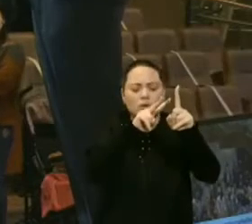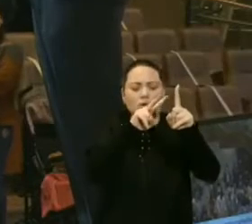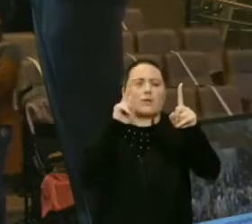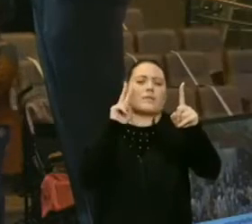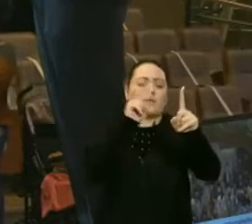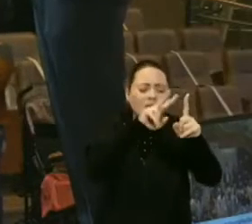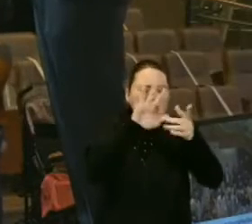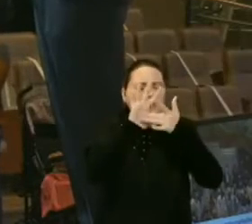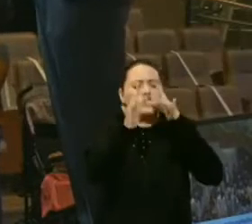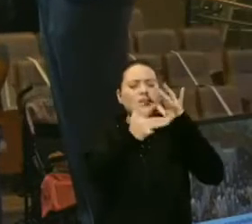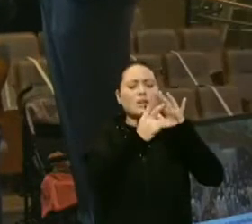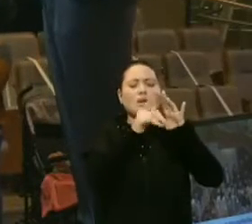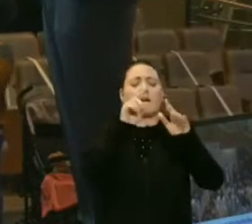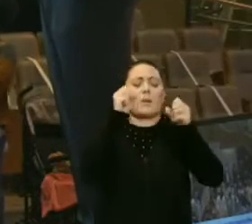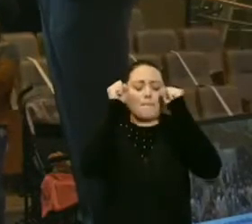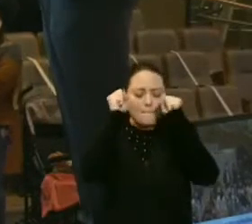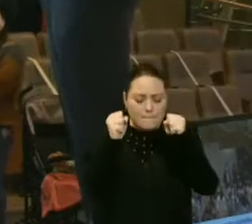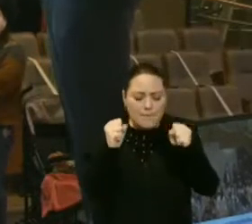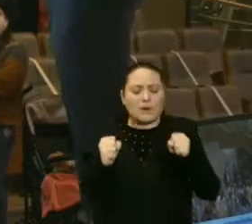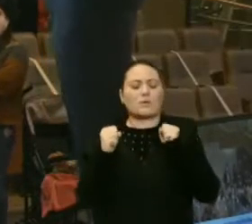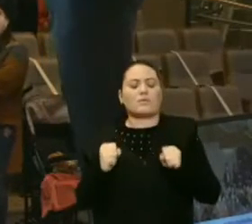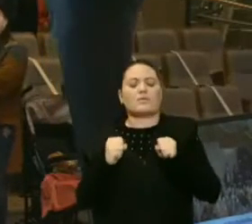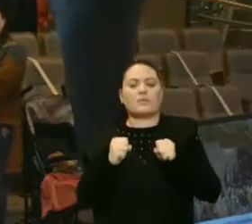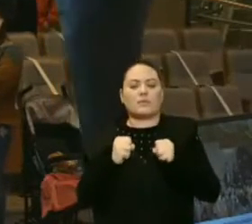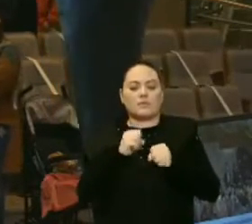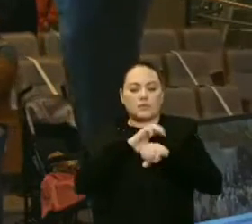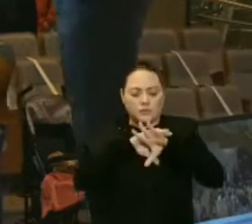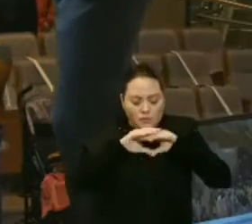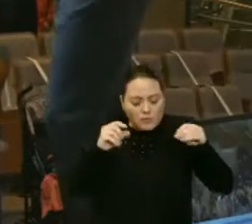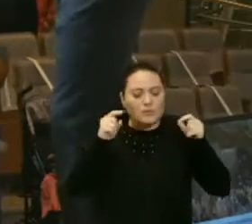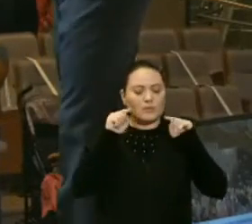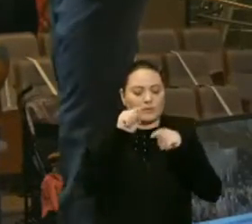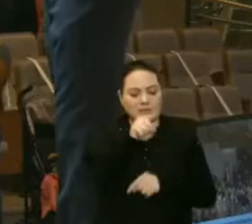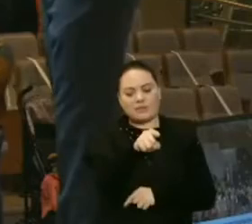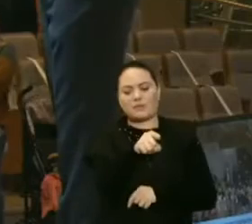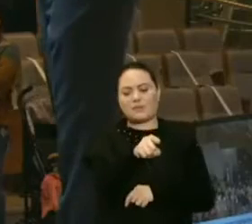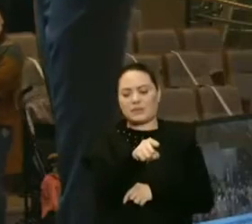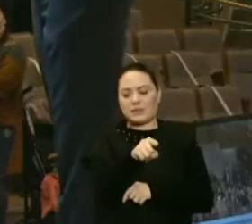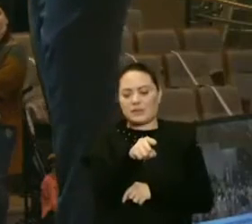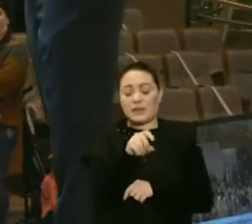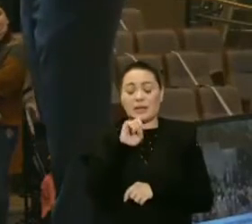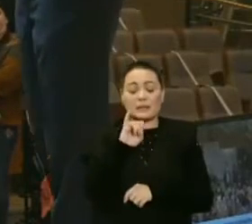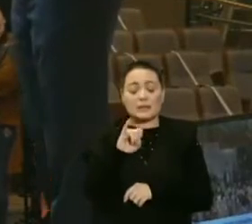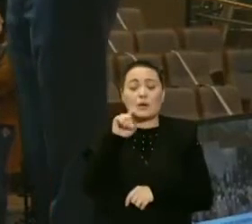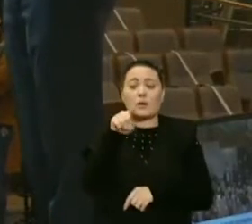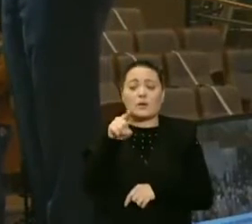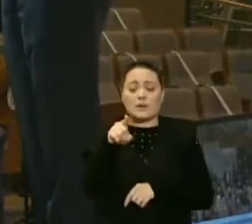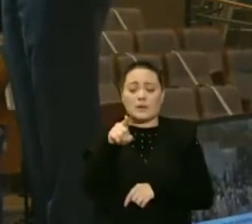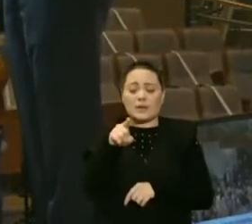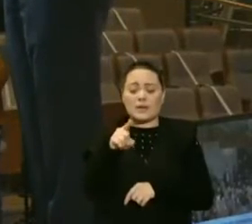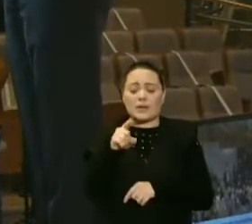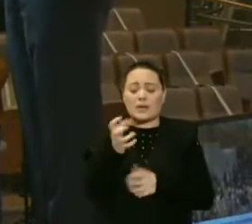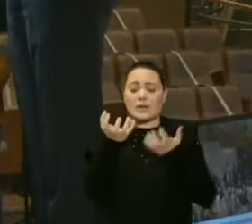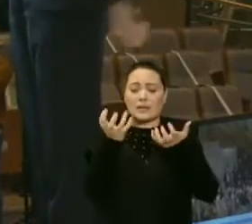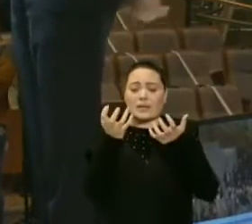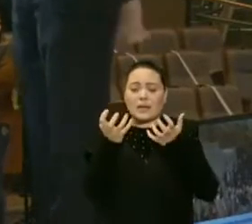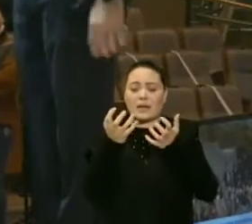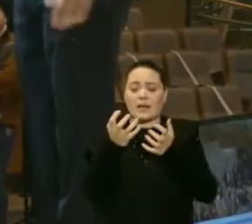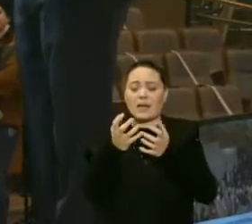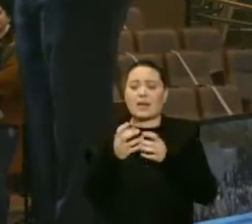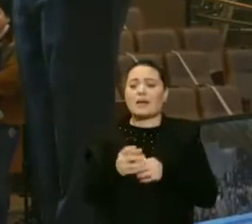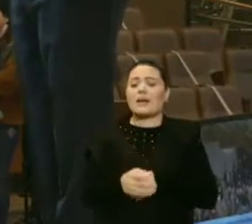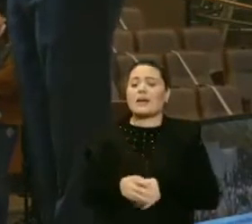Ele pode te curar. Se hoje neste lugar você quer conhecer a Jesus dessa